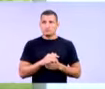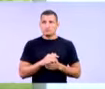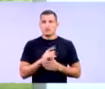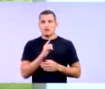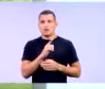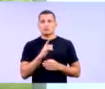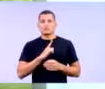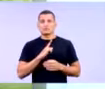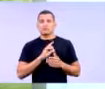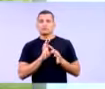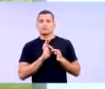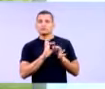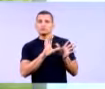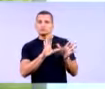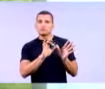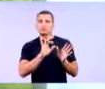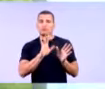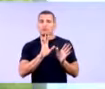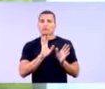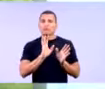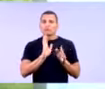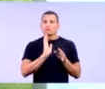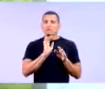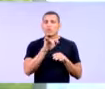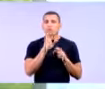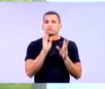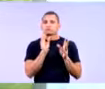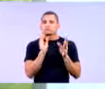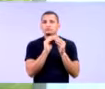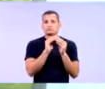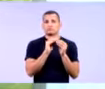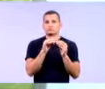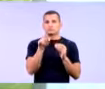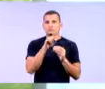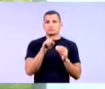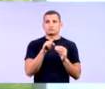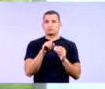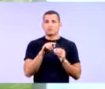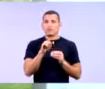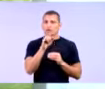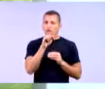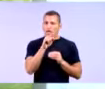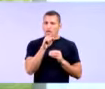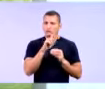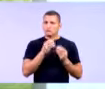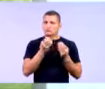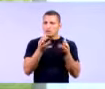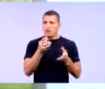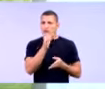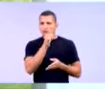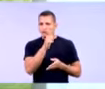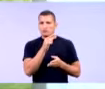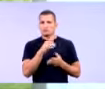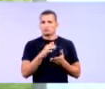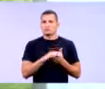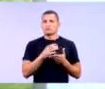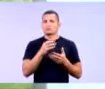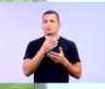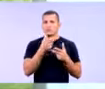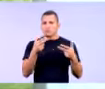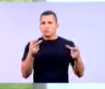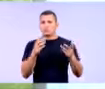gente deixasse um a mais para vocês, um complemento. Era para entregar aquilo, tudo que está pedindo, recursos,